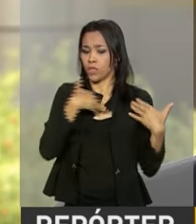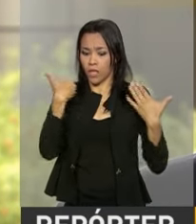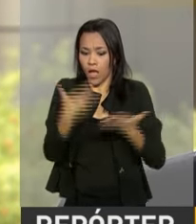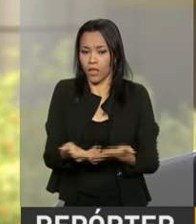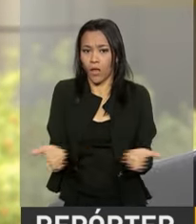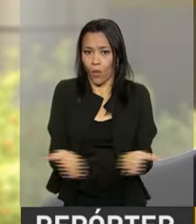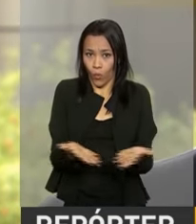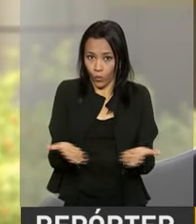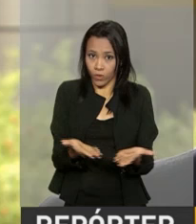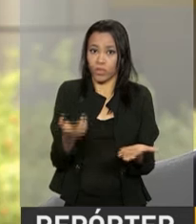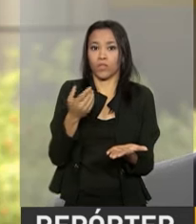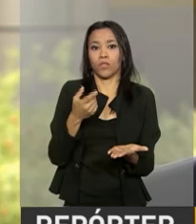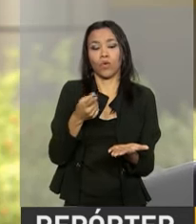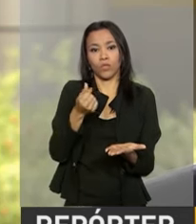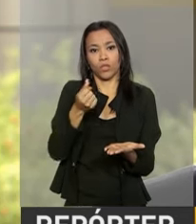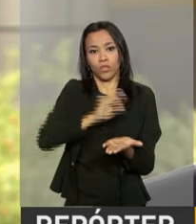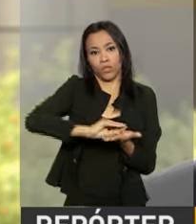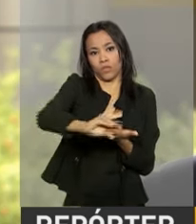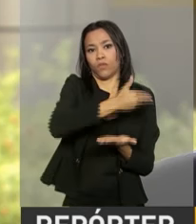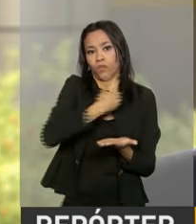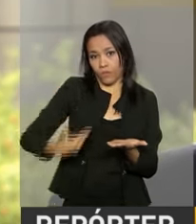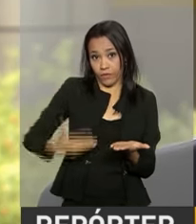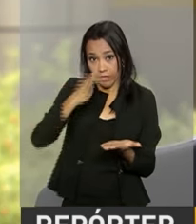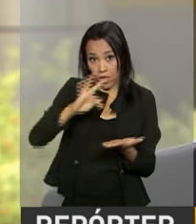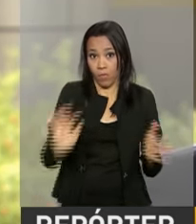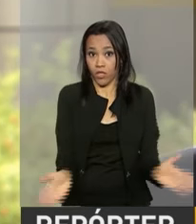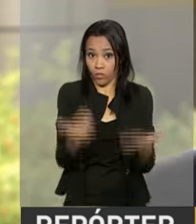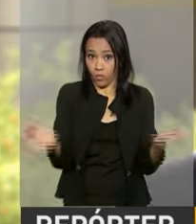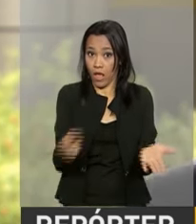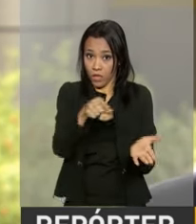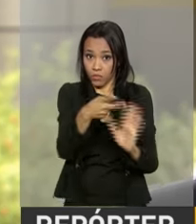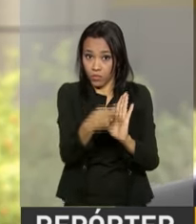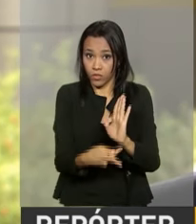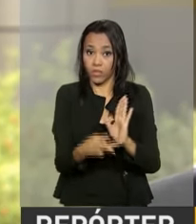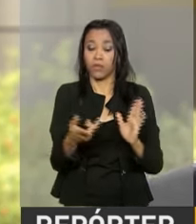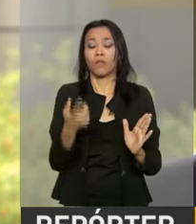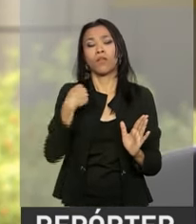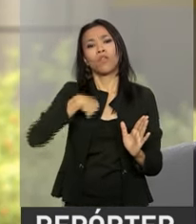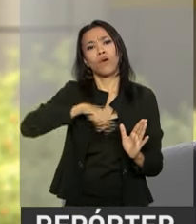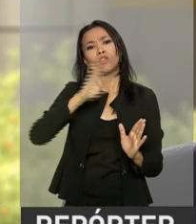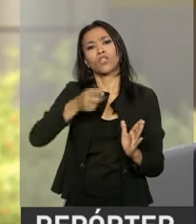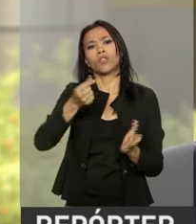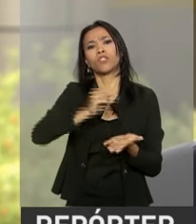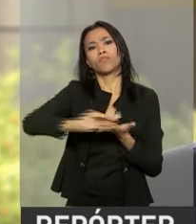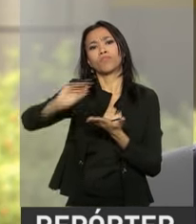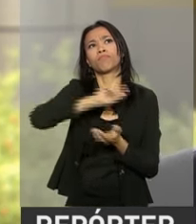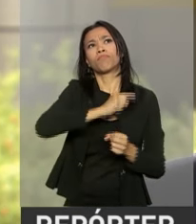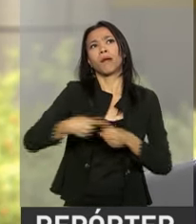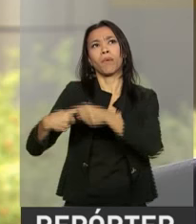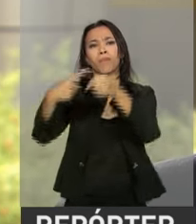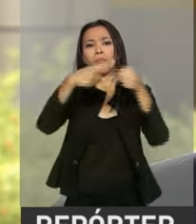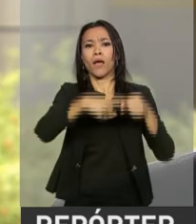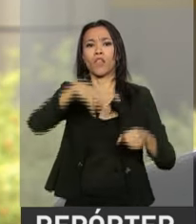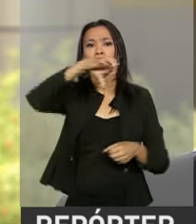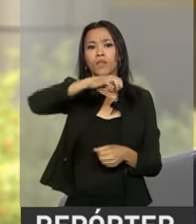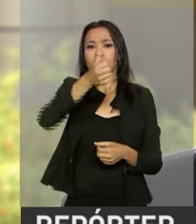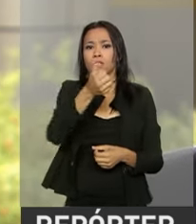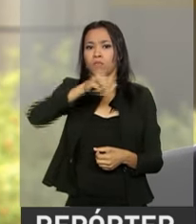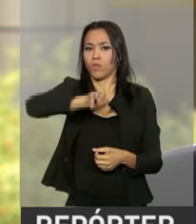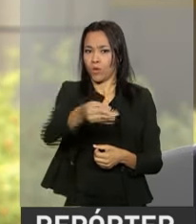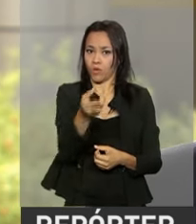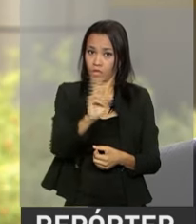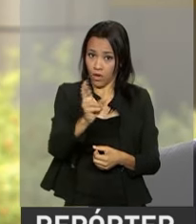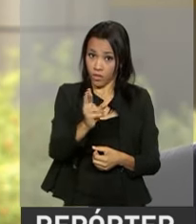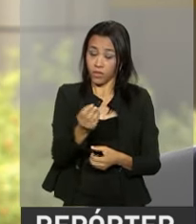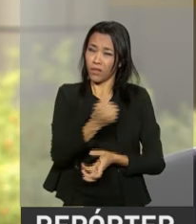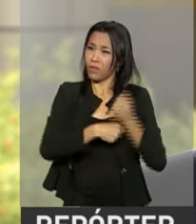repasso do governo federal para financiamento dessa iniciativa, nós já nós já transferimos para os municípios R 96 milhões deais.